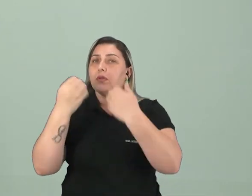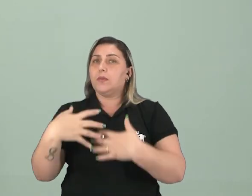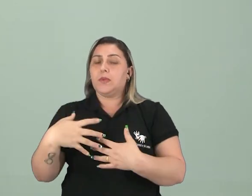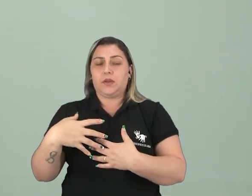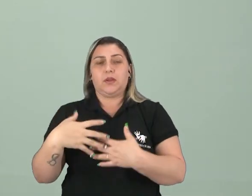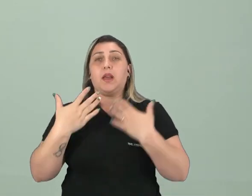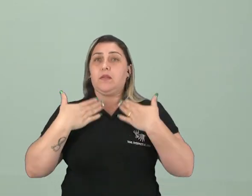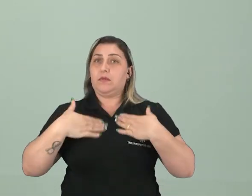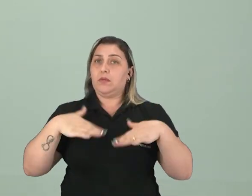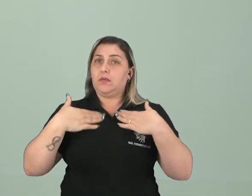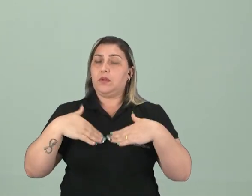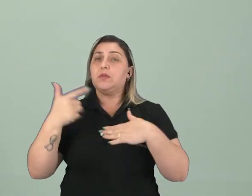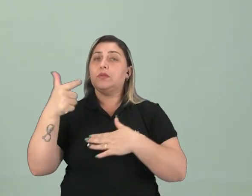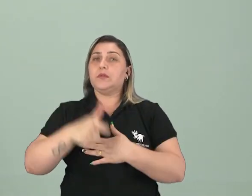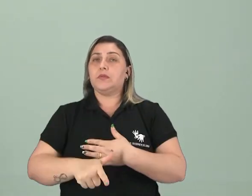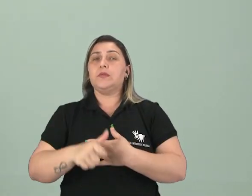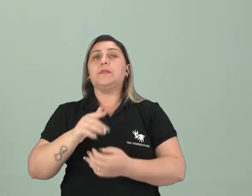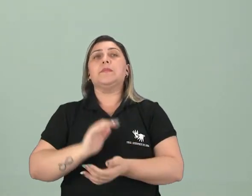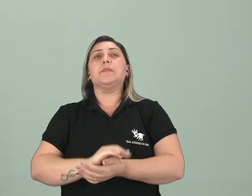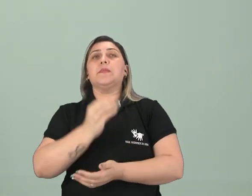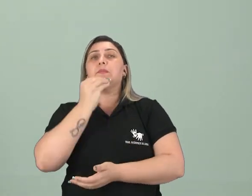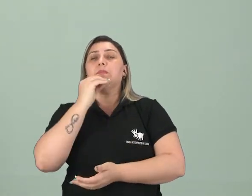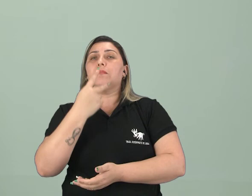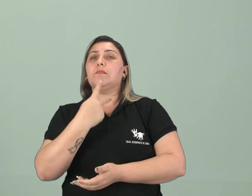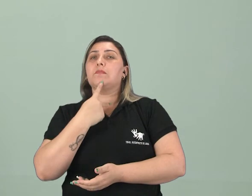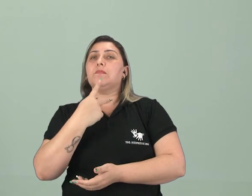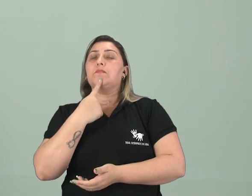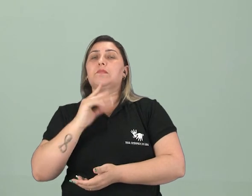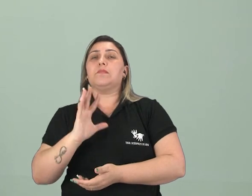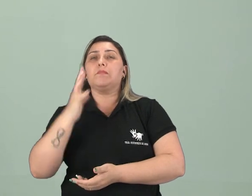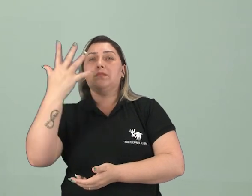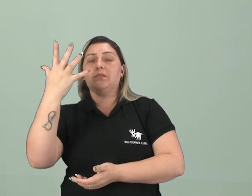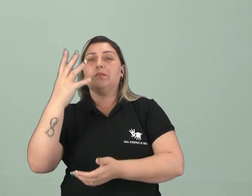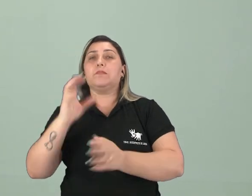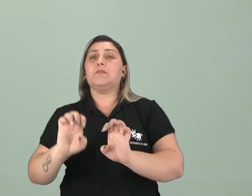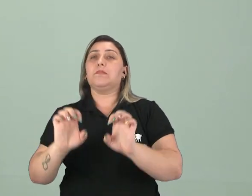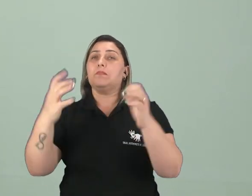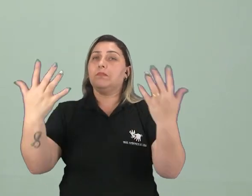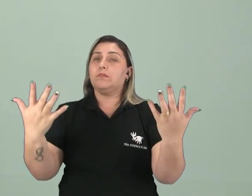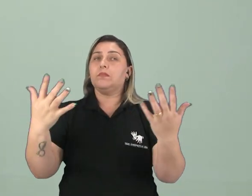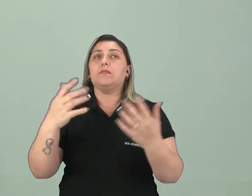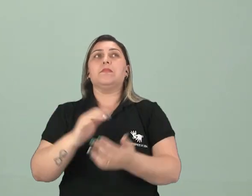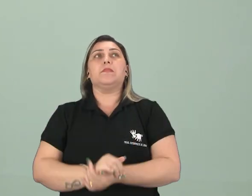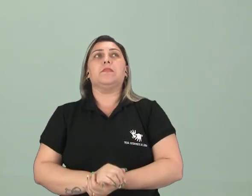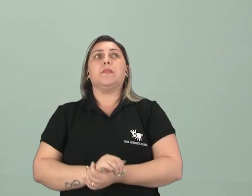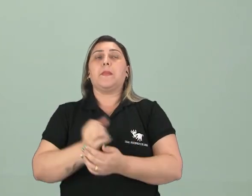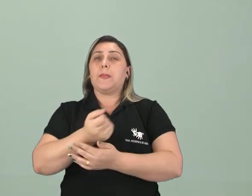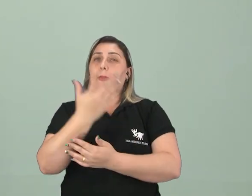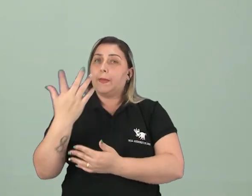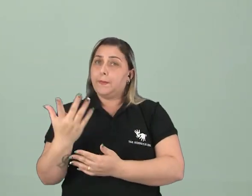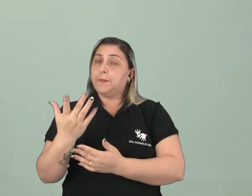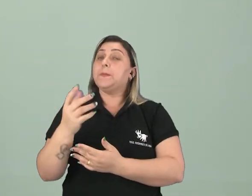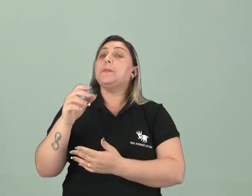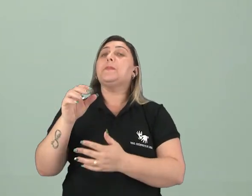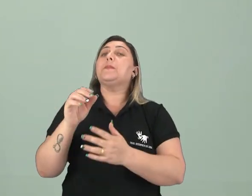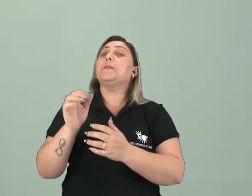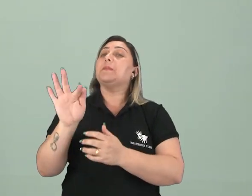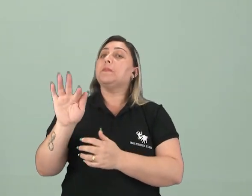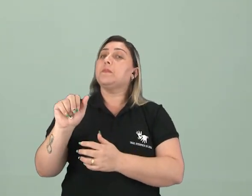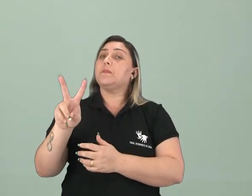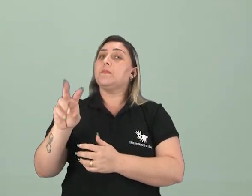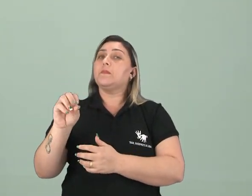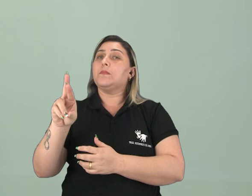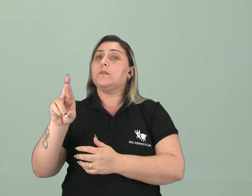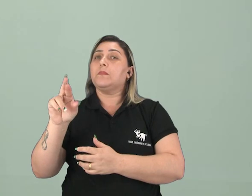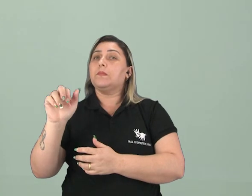bem tranquila. Novamente, a probabilidade de acontecer um certo evento, você vai pegar a quantidade dos casos favoráveis dividindo